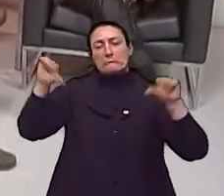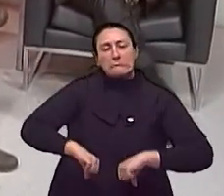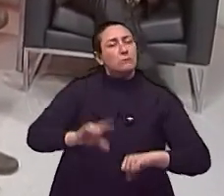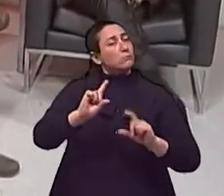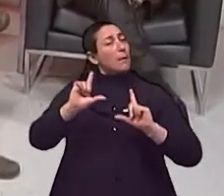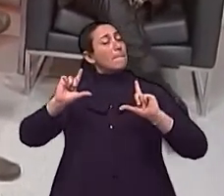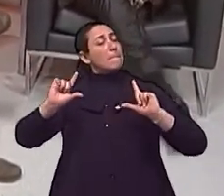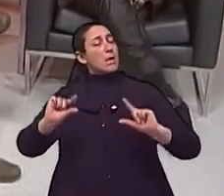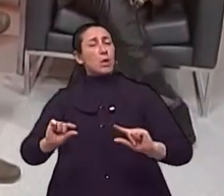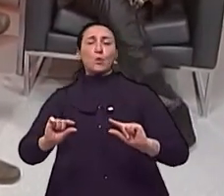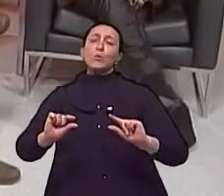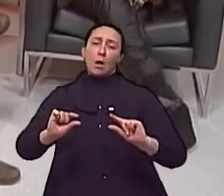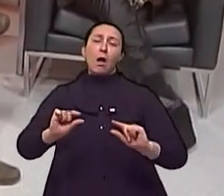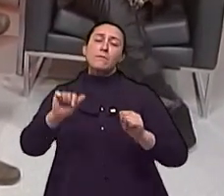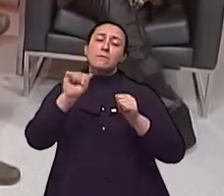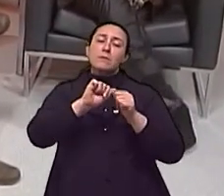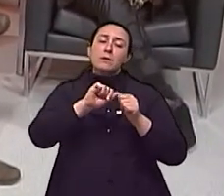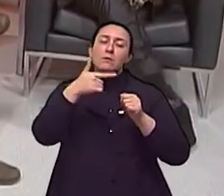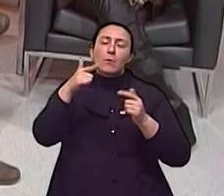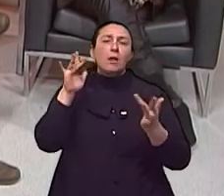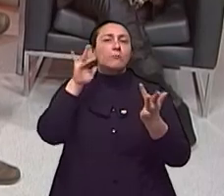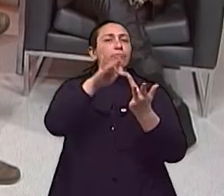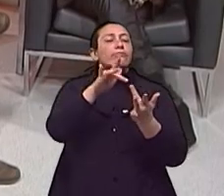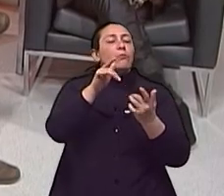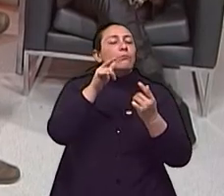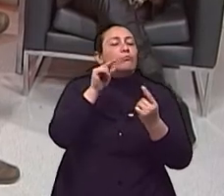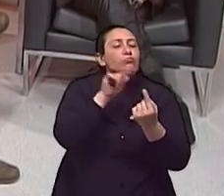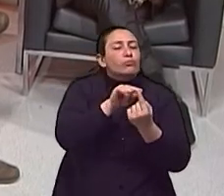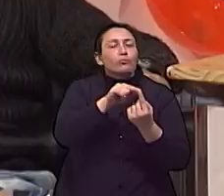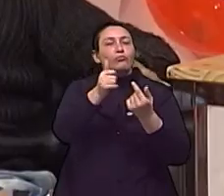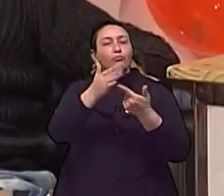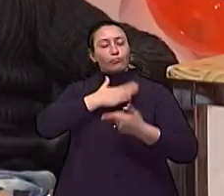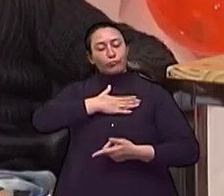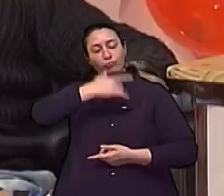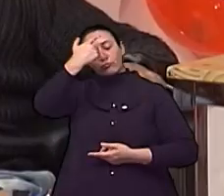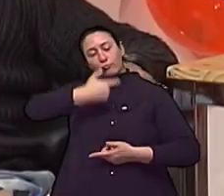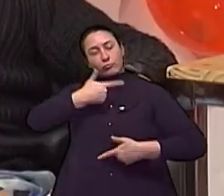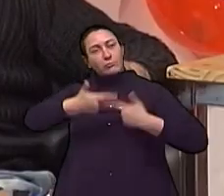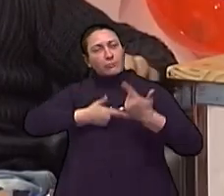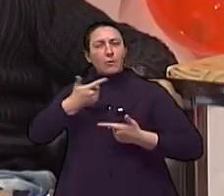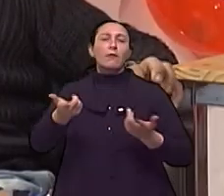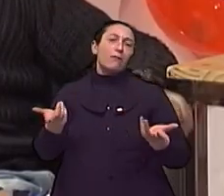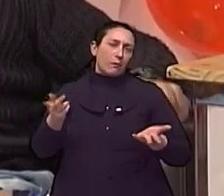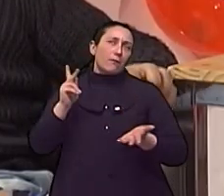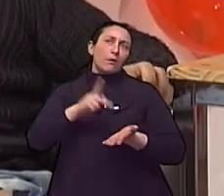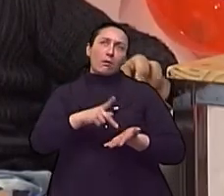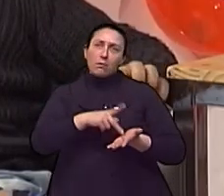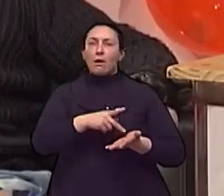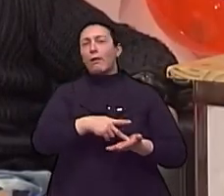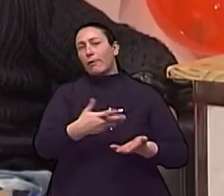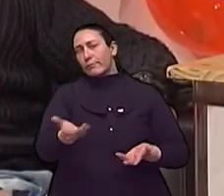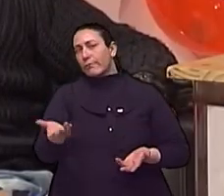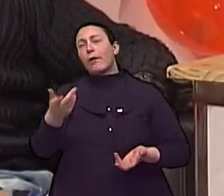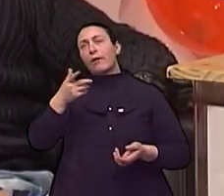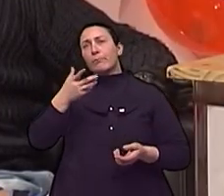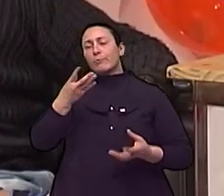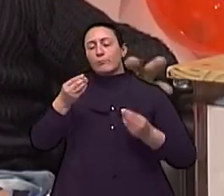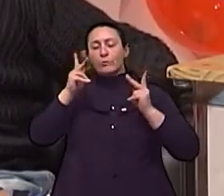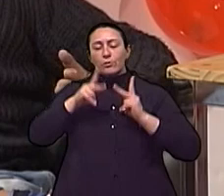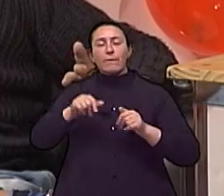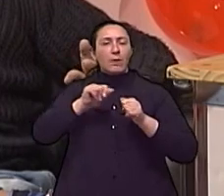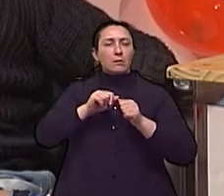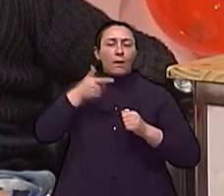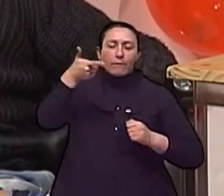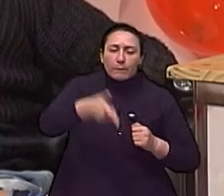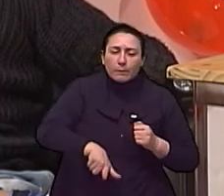difícil fazer legais é difícil eu tenho uma resistência né a gente se acostuma a lidar com as coisas de uma forma repetitiva né